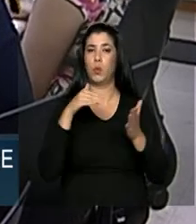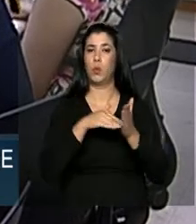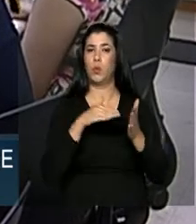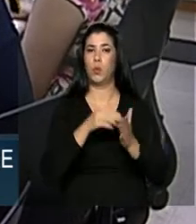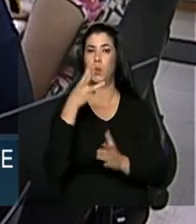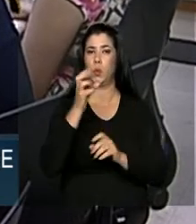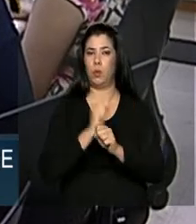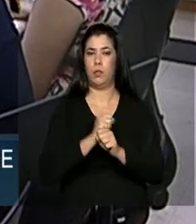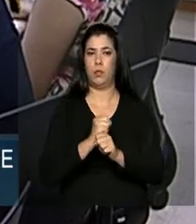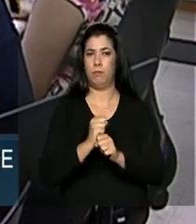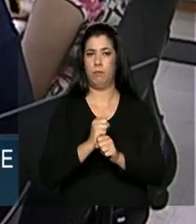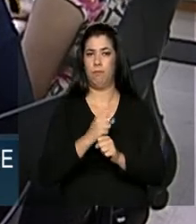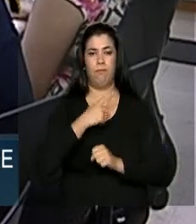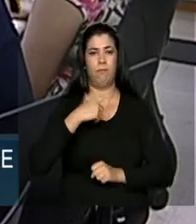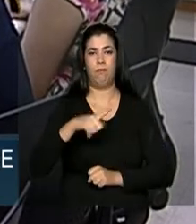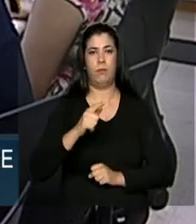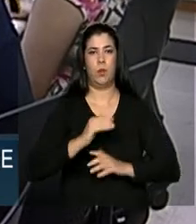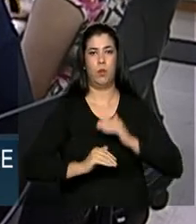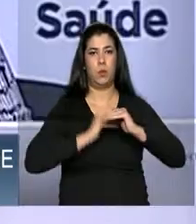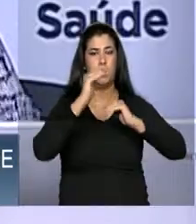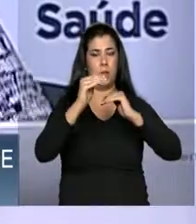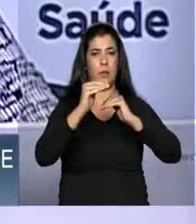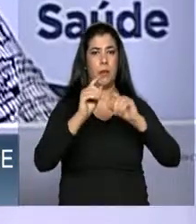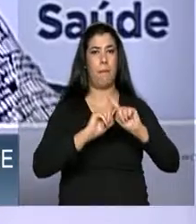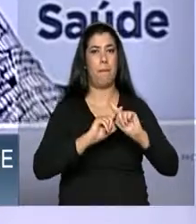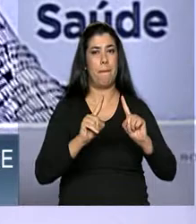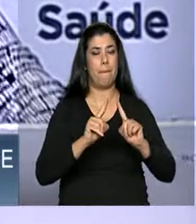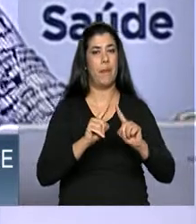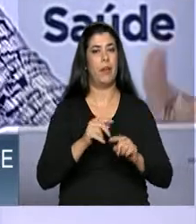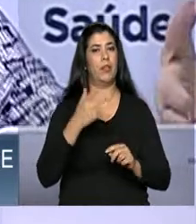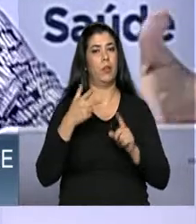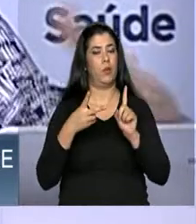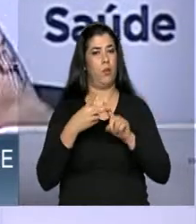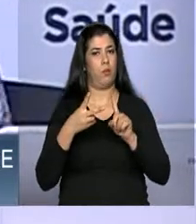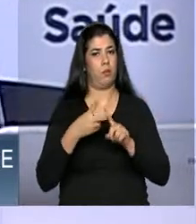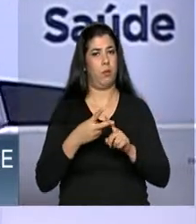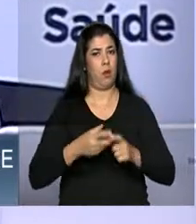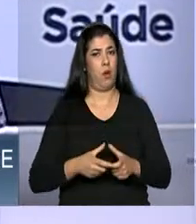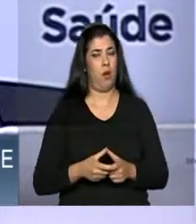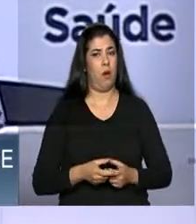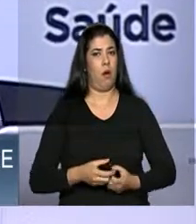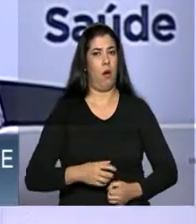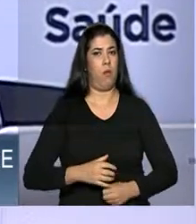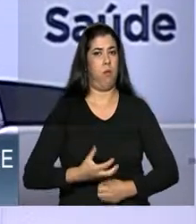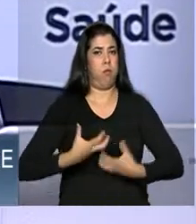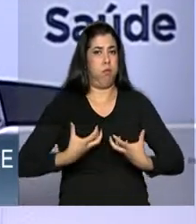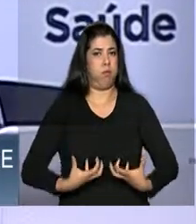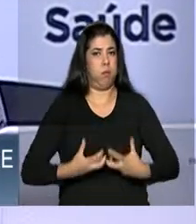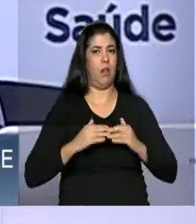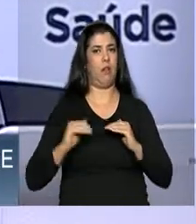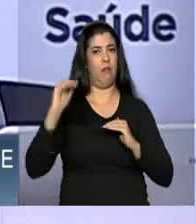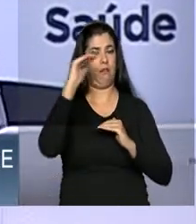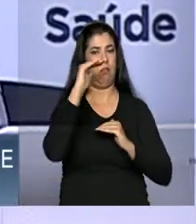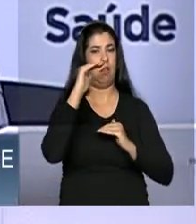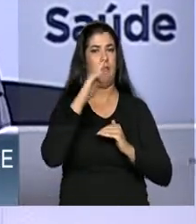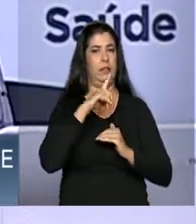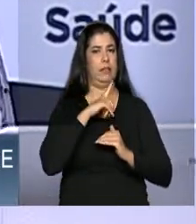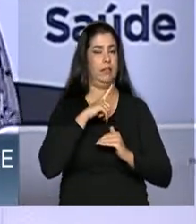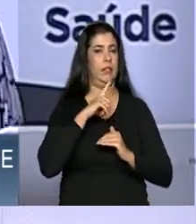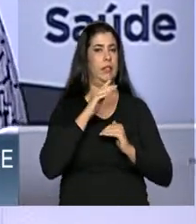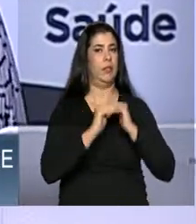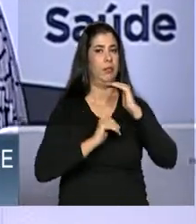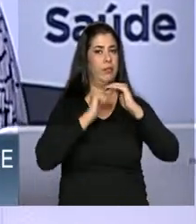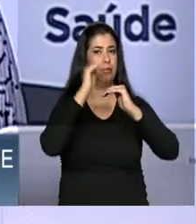há crescimento. Agora, em relação ao excesso de peso, nós temos um crescimento que ele